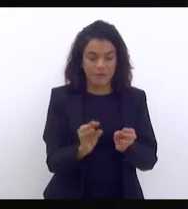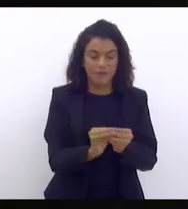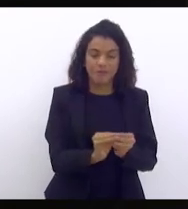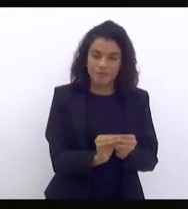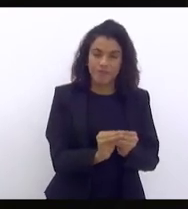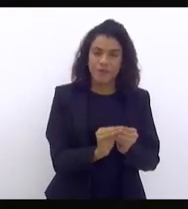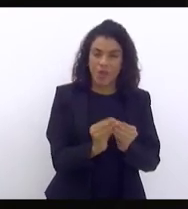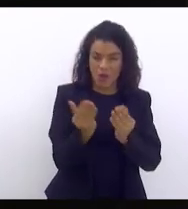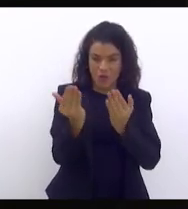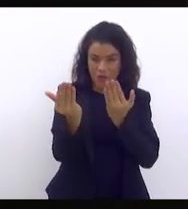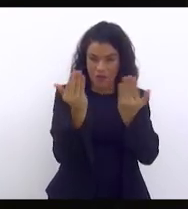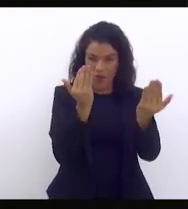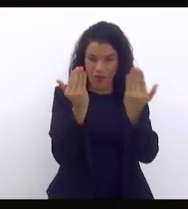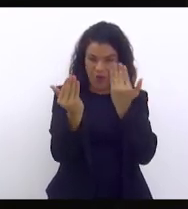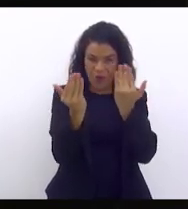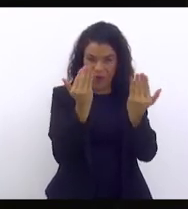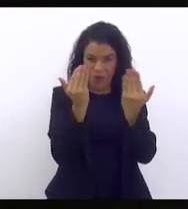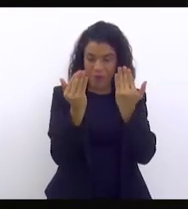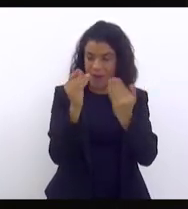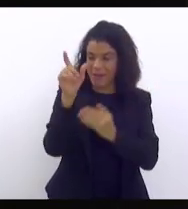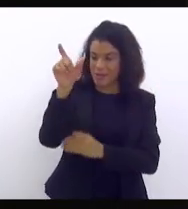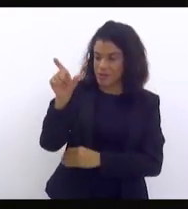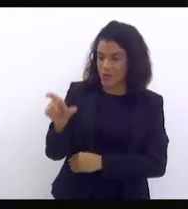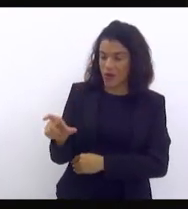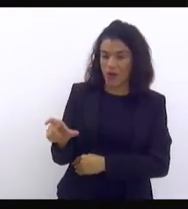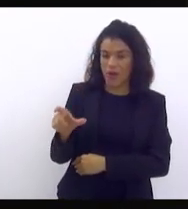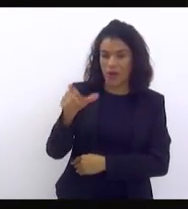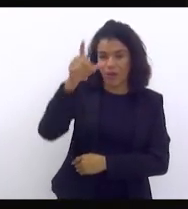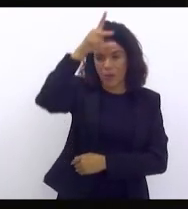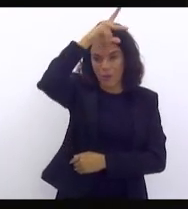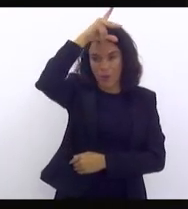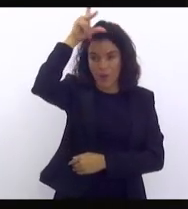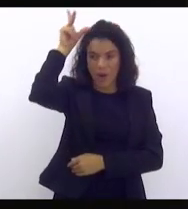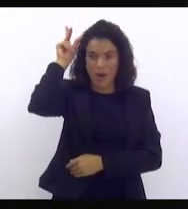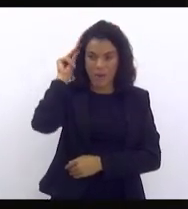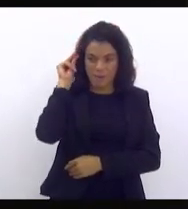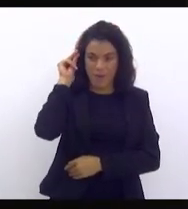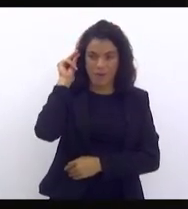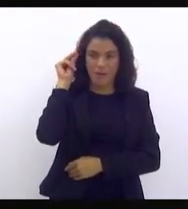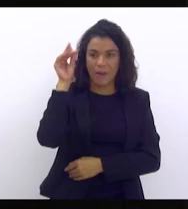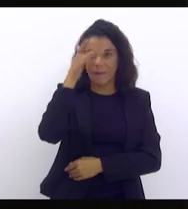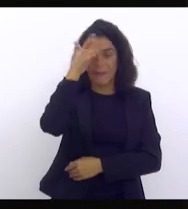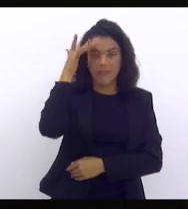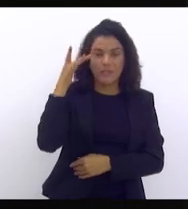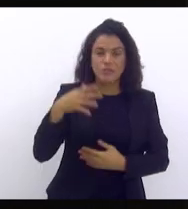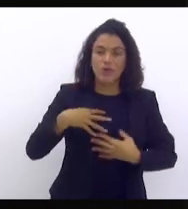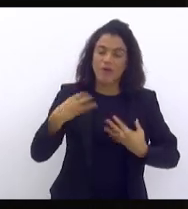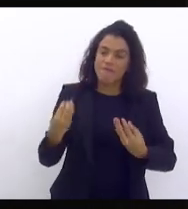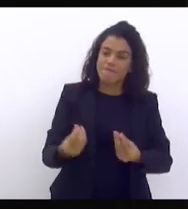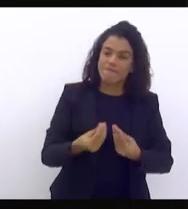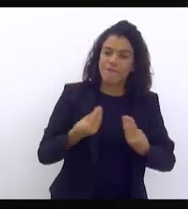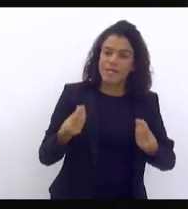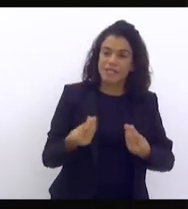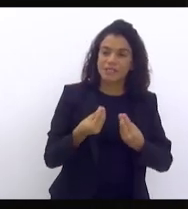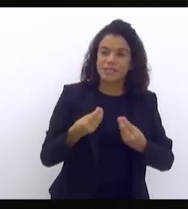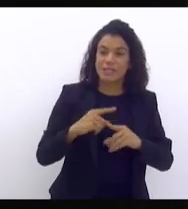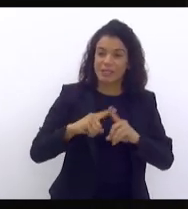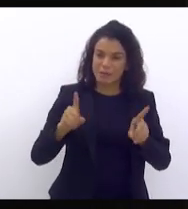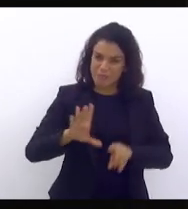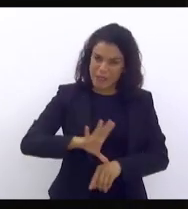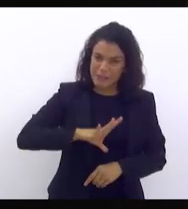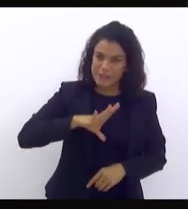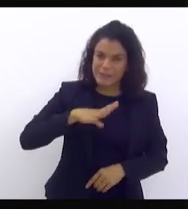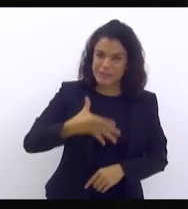comparar a senhora nessa guerra com a Madre Teresa de Calcutá, uma pessoa fragilizada, mas valente.